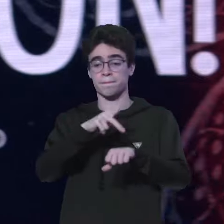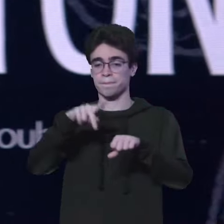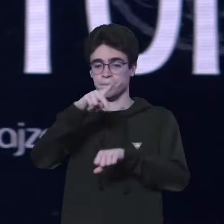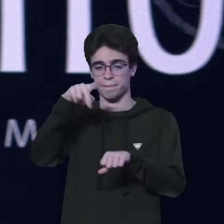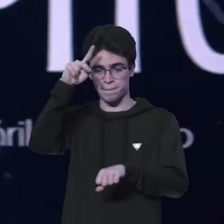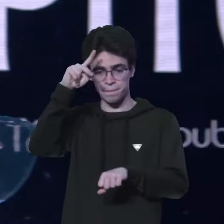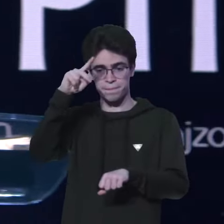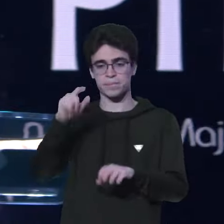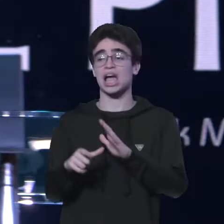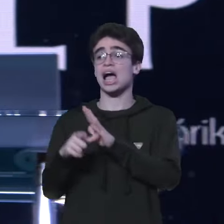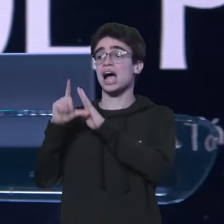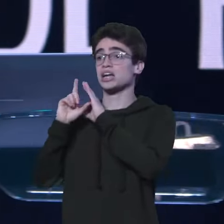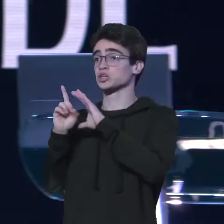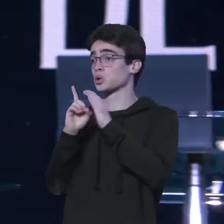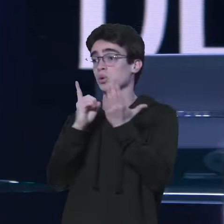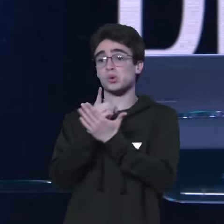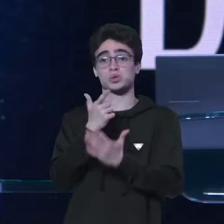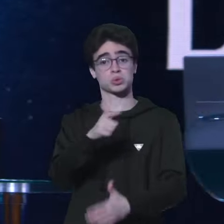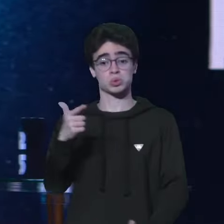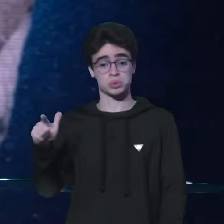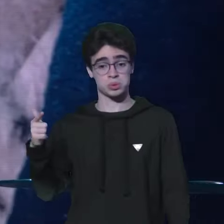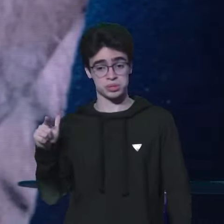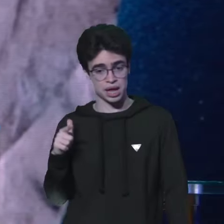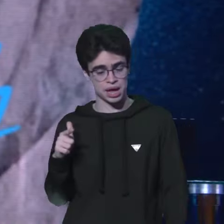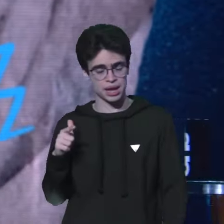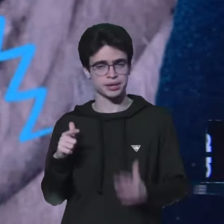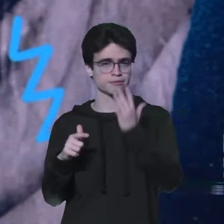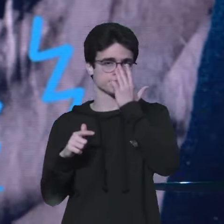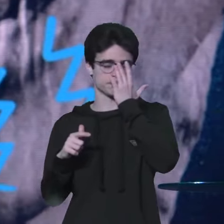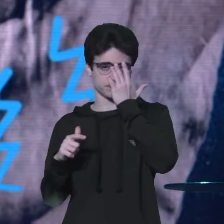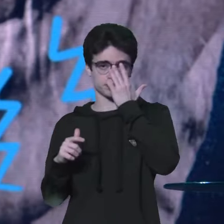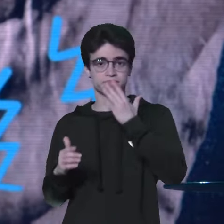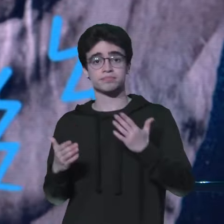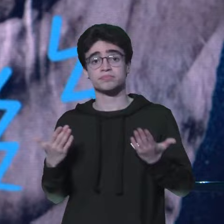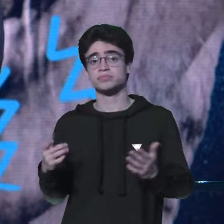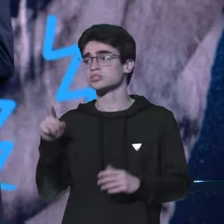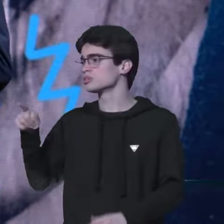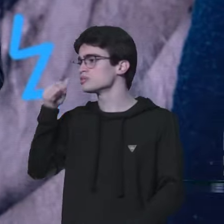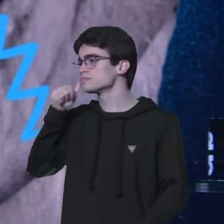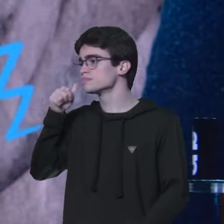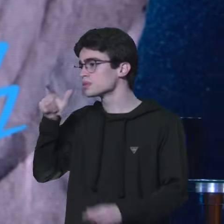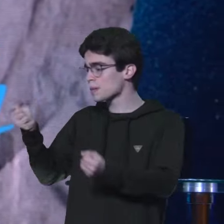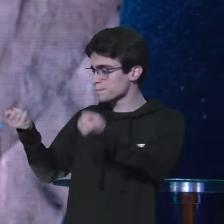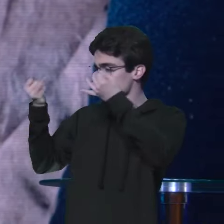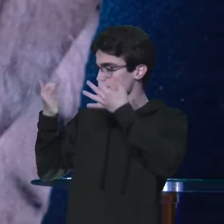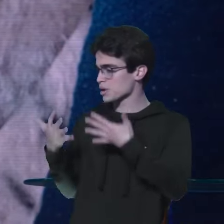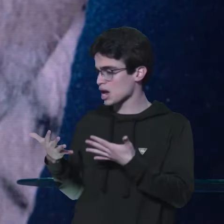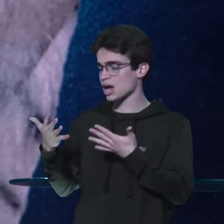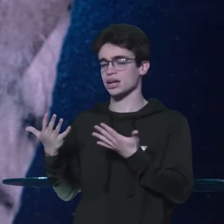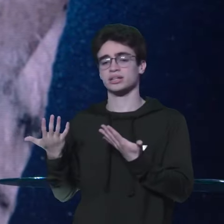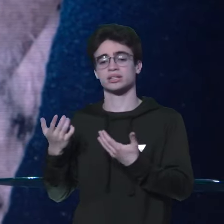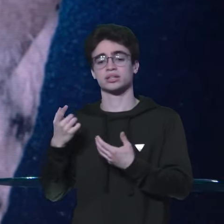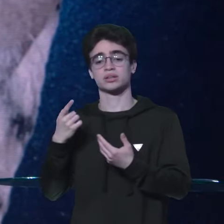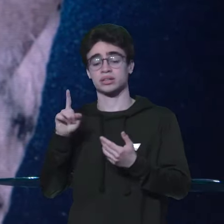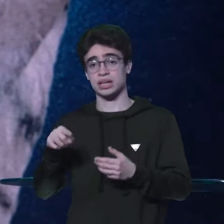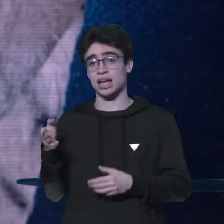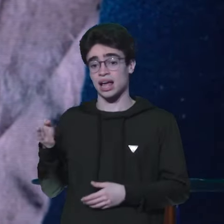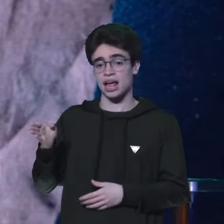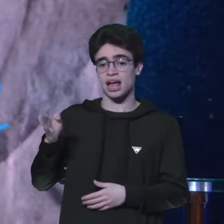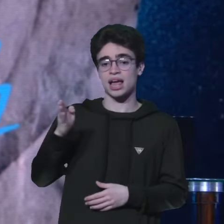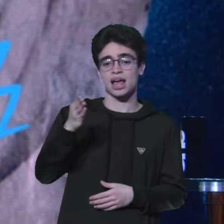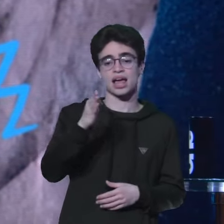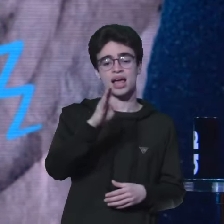um culto de Páscoa naquele colégio. E a menina estava me contando que quando eles passaram de sala em